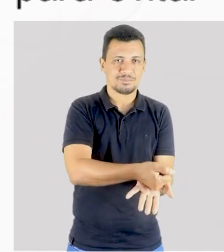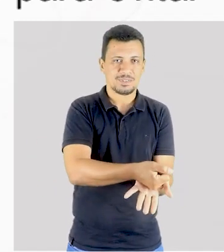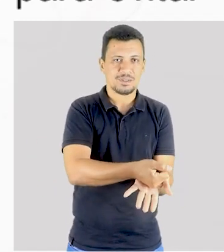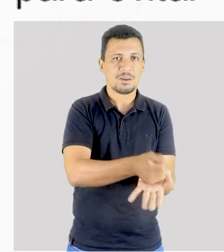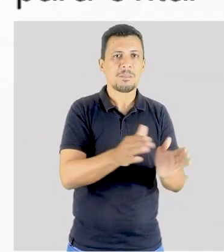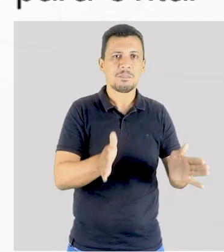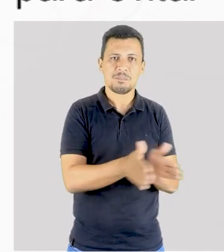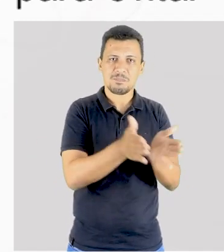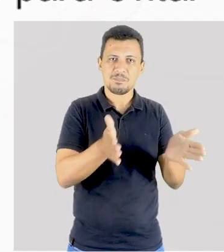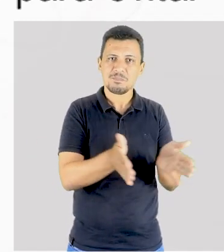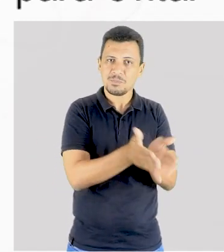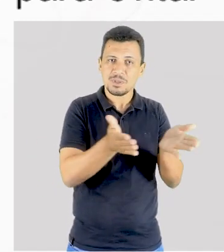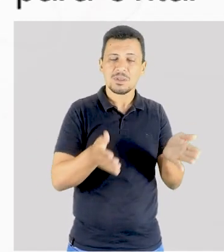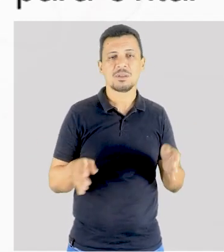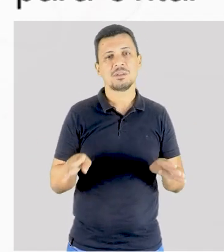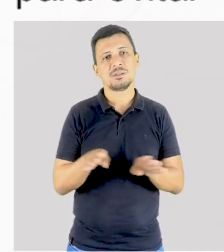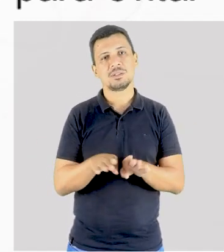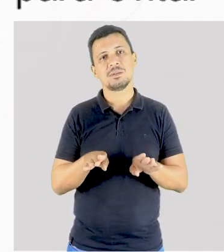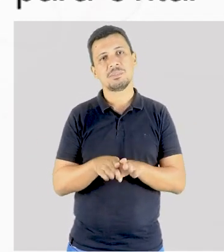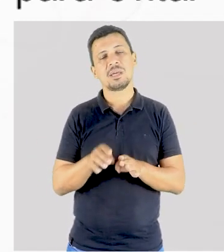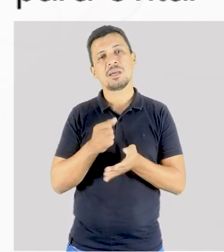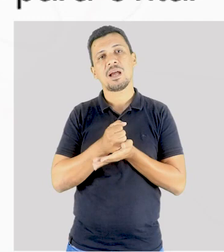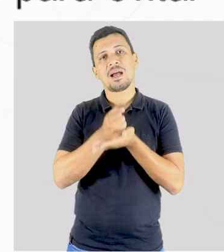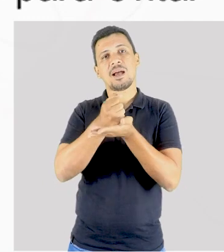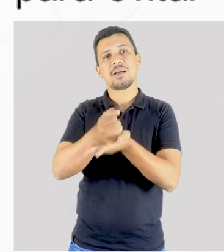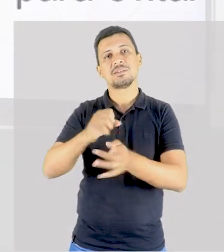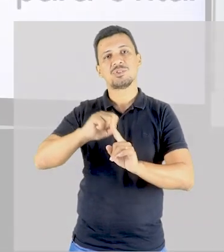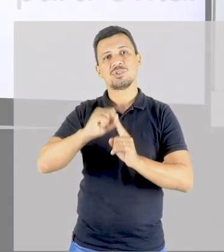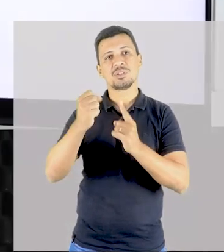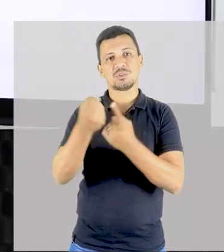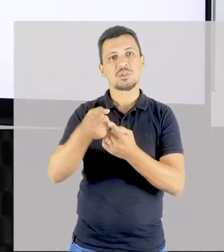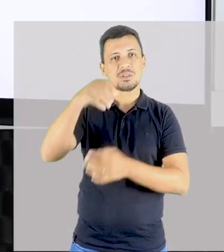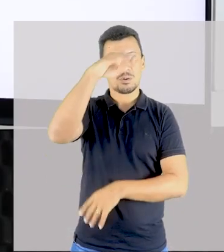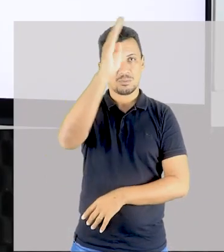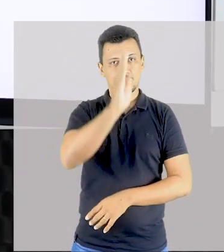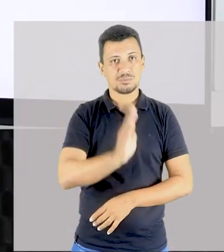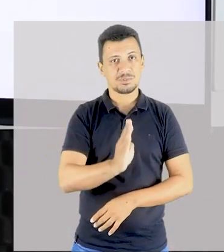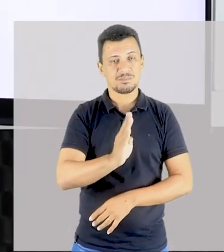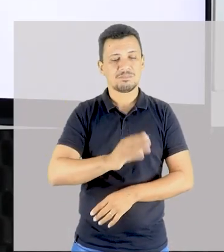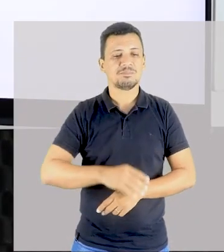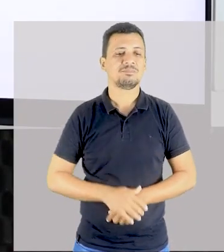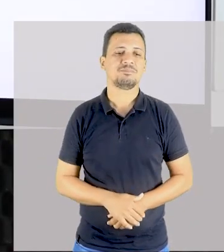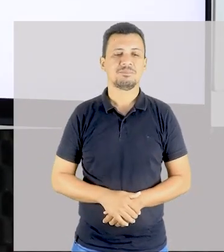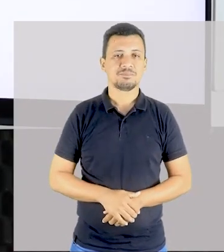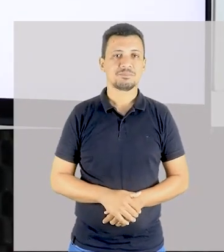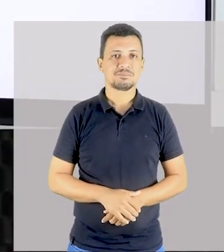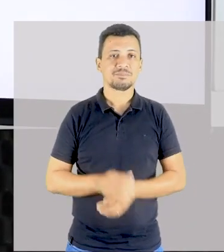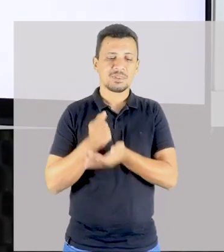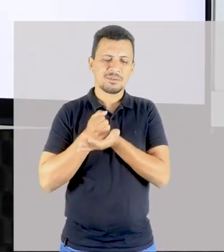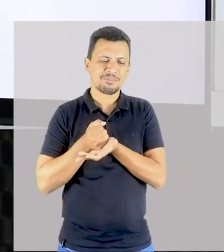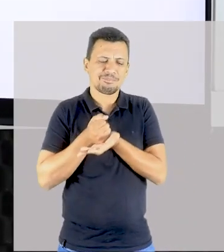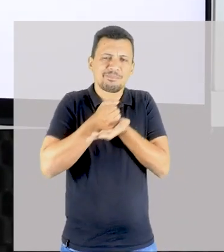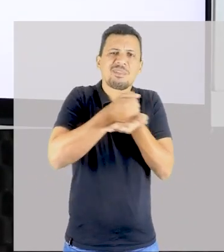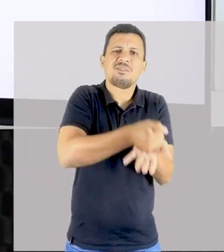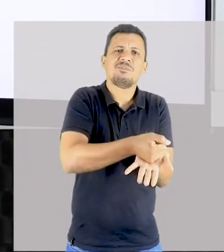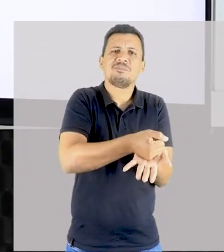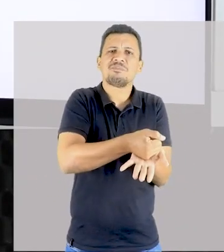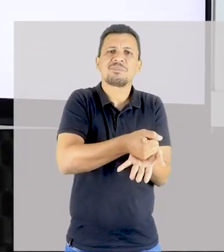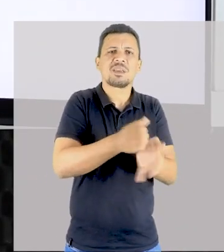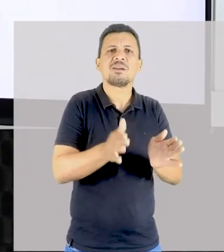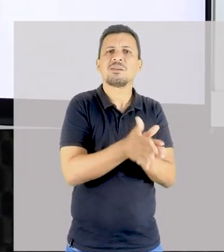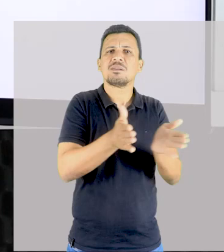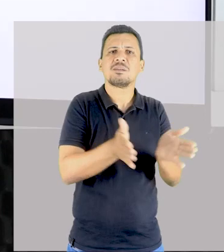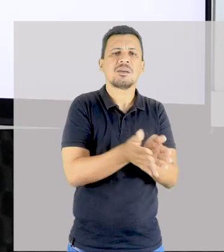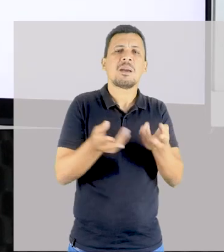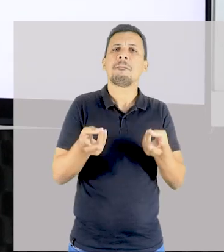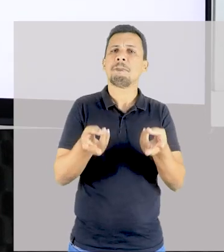Brasil que é um trecho desse conteúdo maior Ok então vamos lá o assistencialismo é percebido